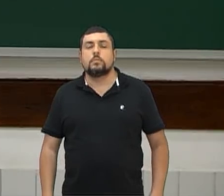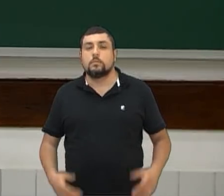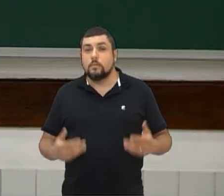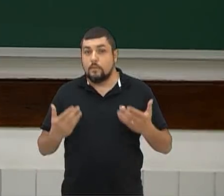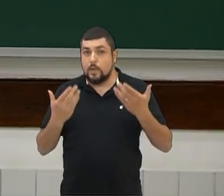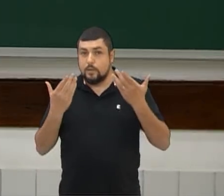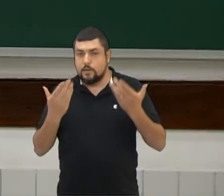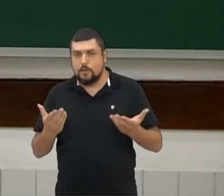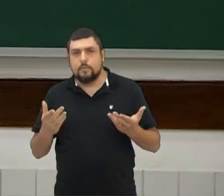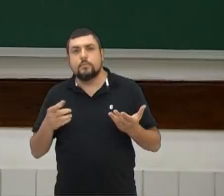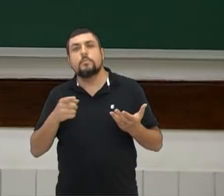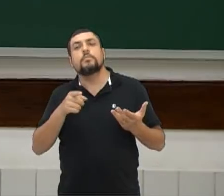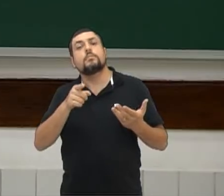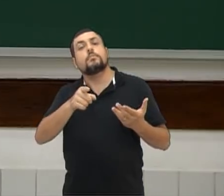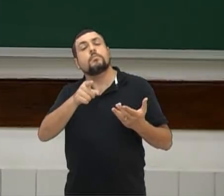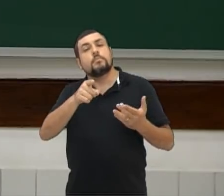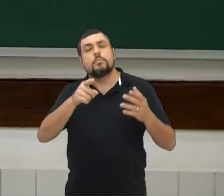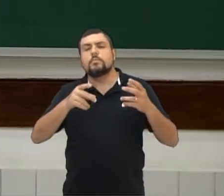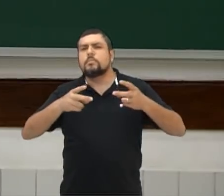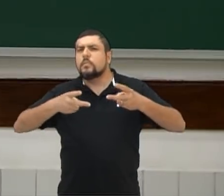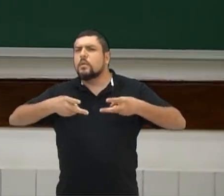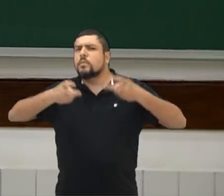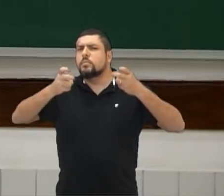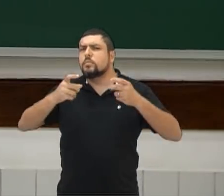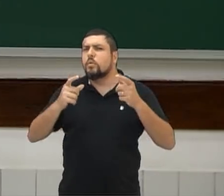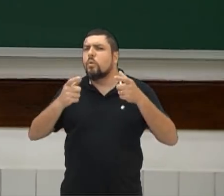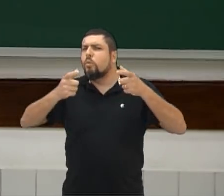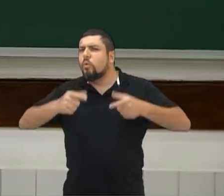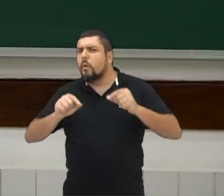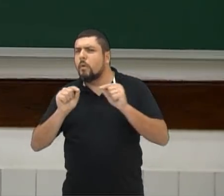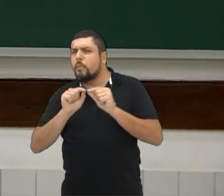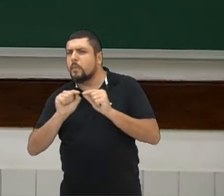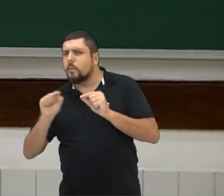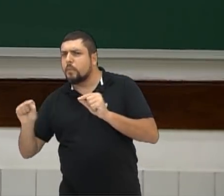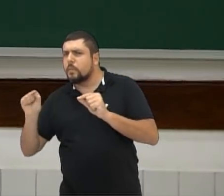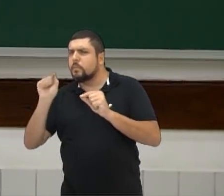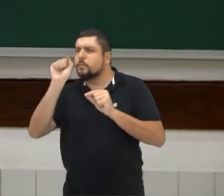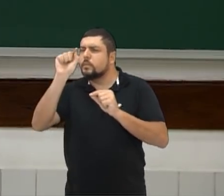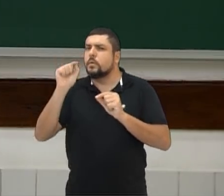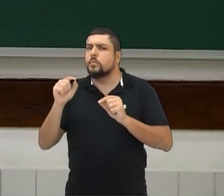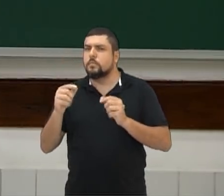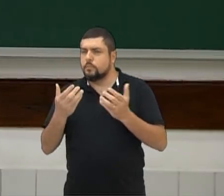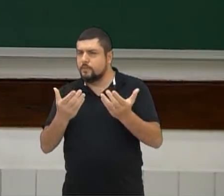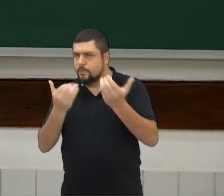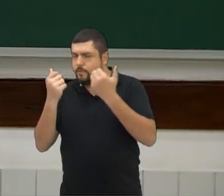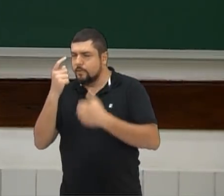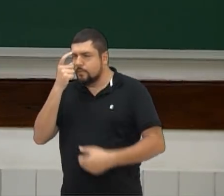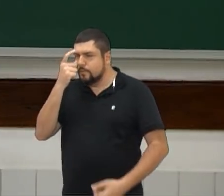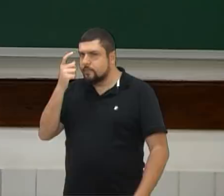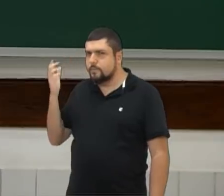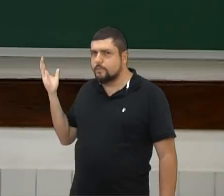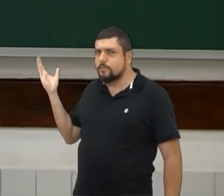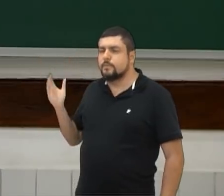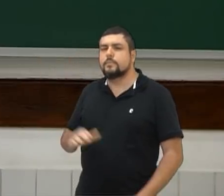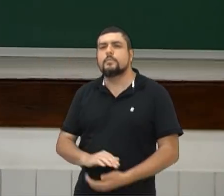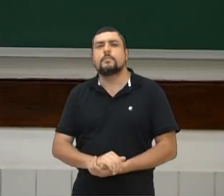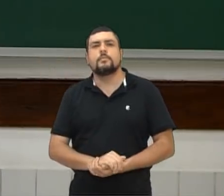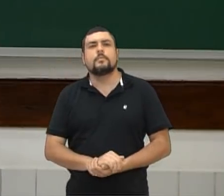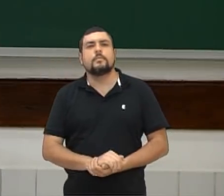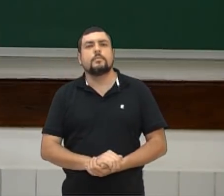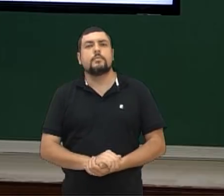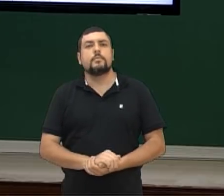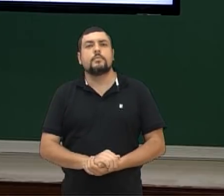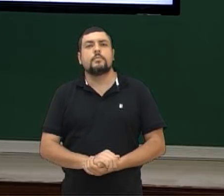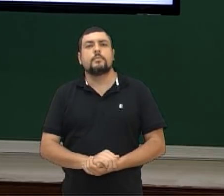Então, alunos, conseguiram identificar a ampliação do triângulo? Vem com o professor aqui, vamos verificar aqui na tela. A pergunta que ele